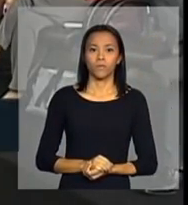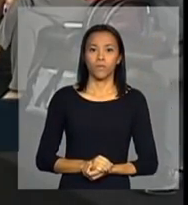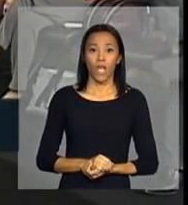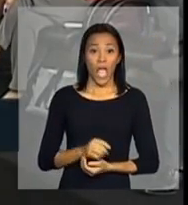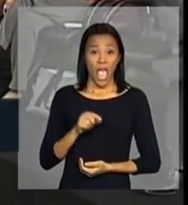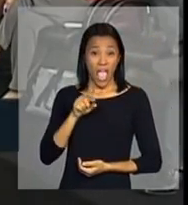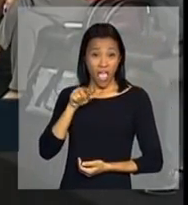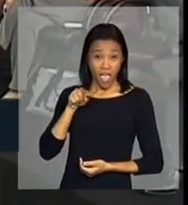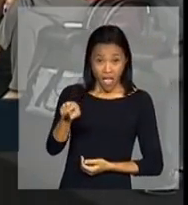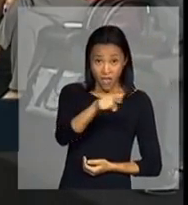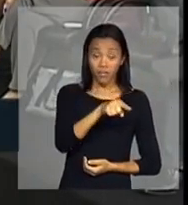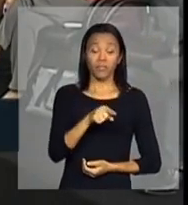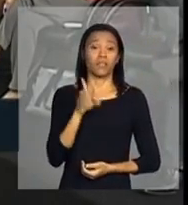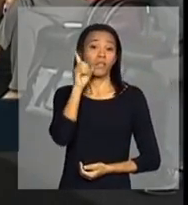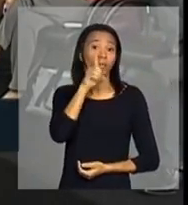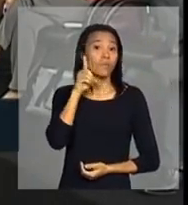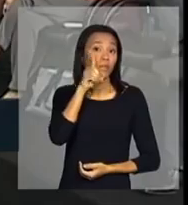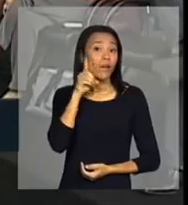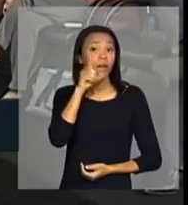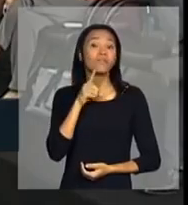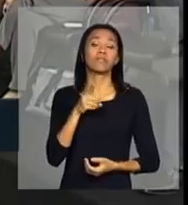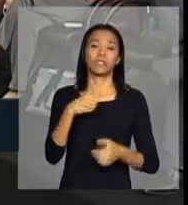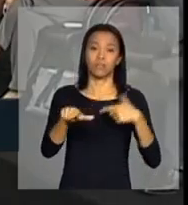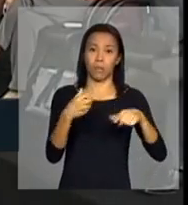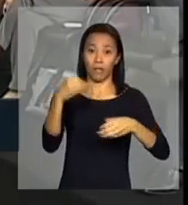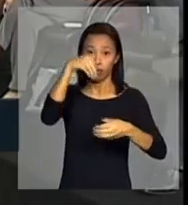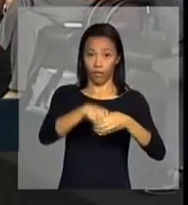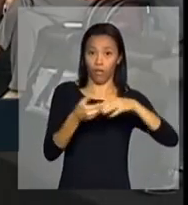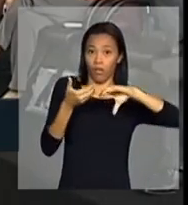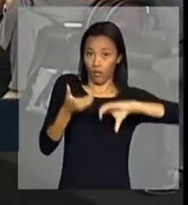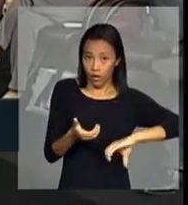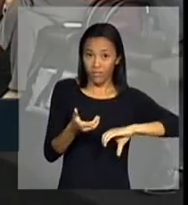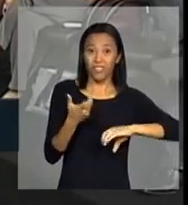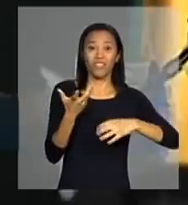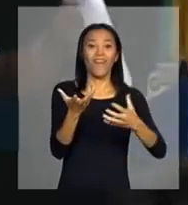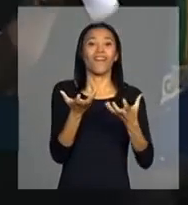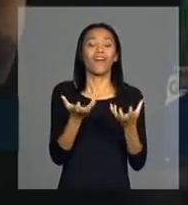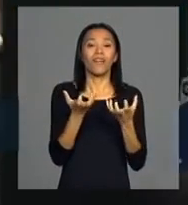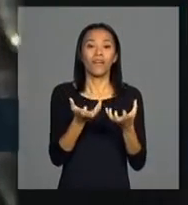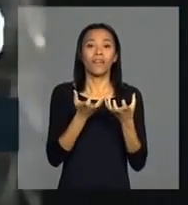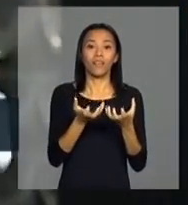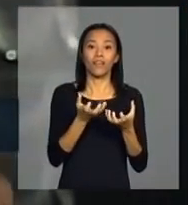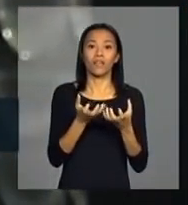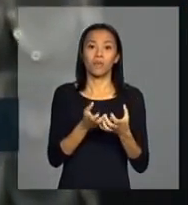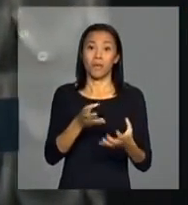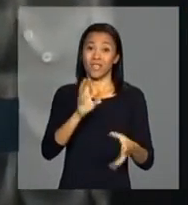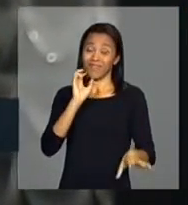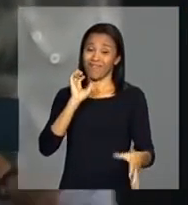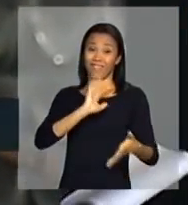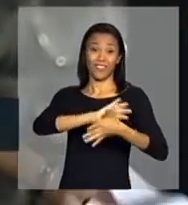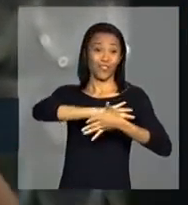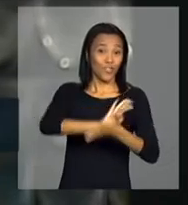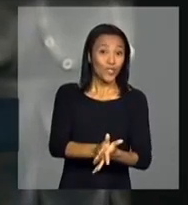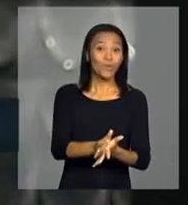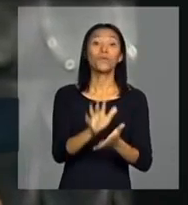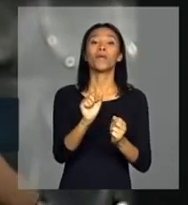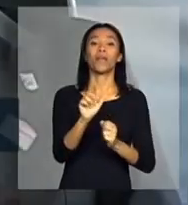Eles, deputados, os parlamentares que estão querendo acabar com a FUNAI. Por